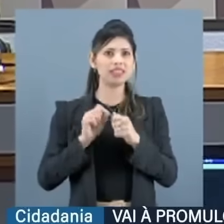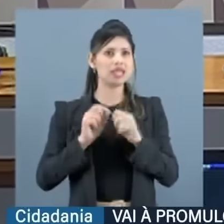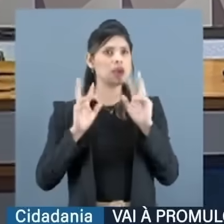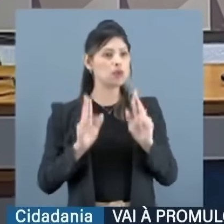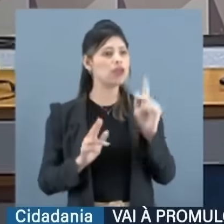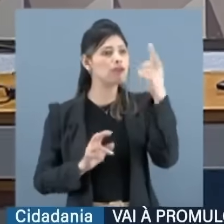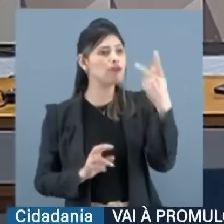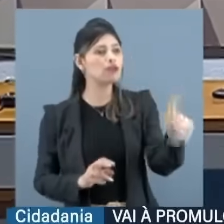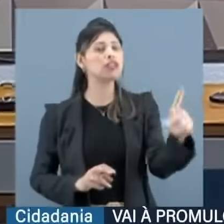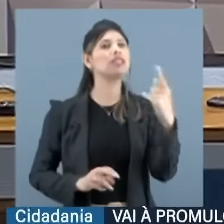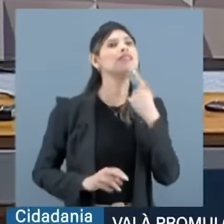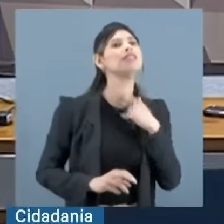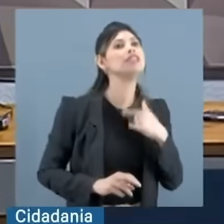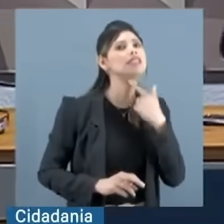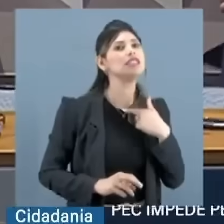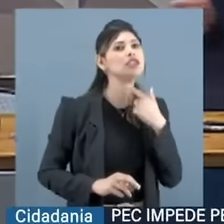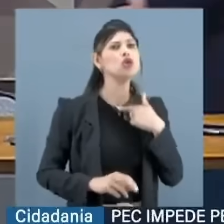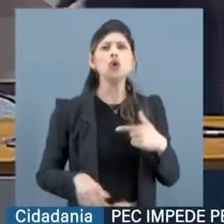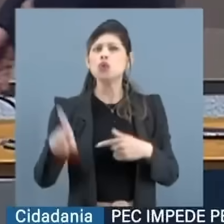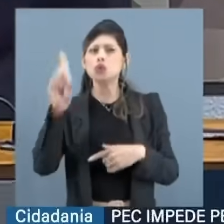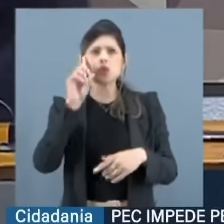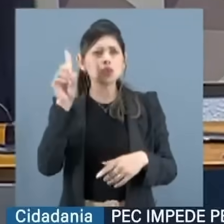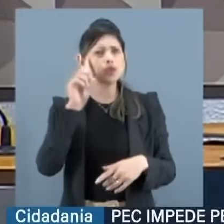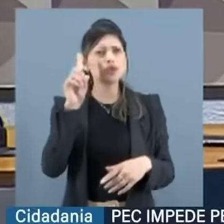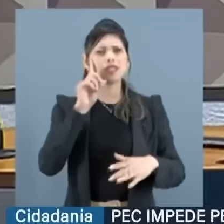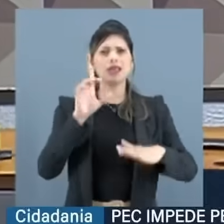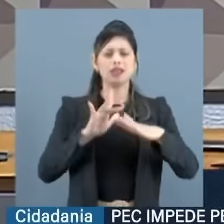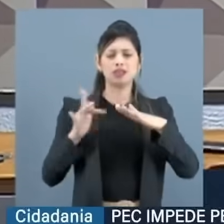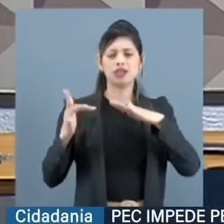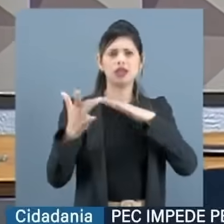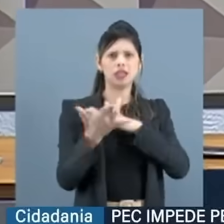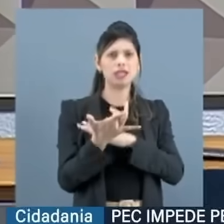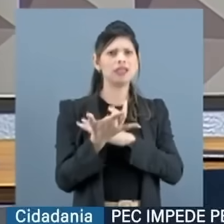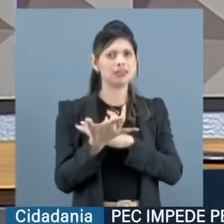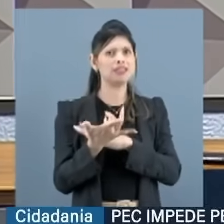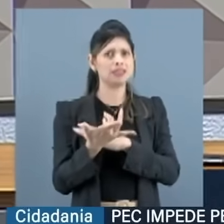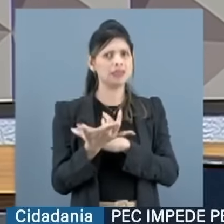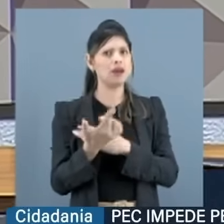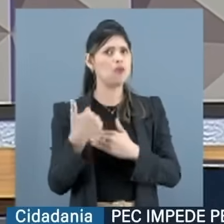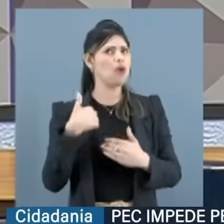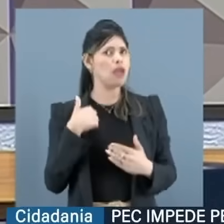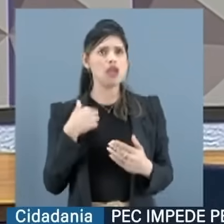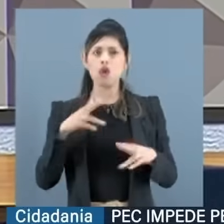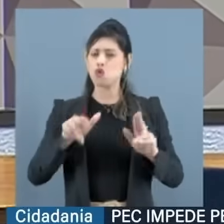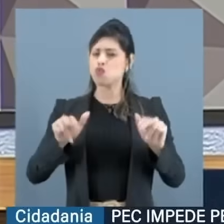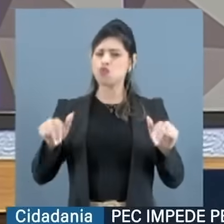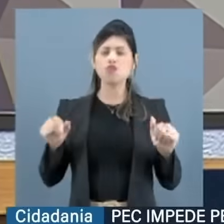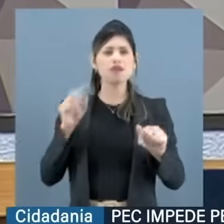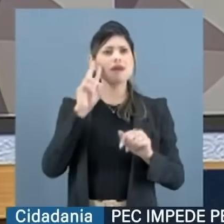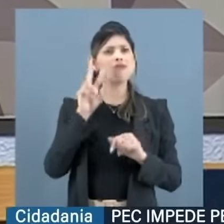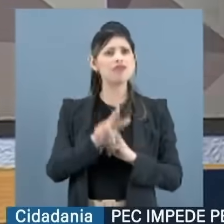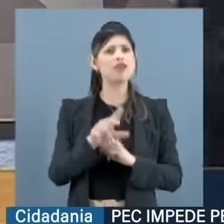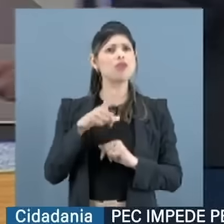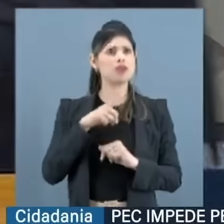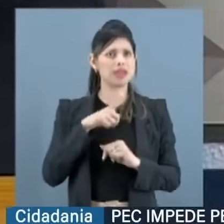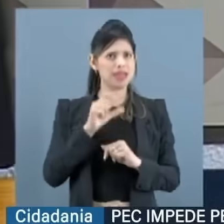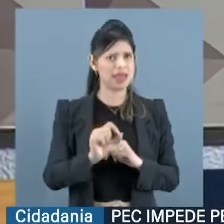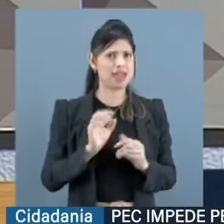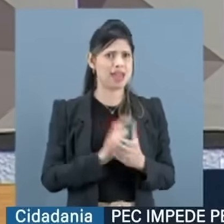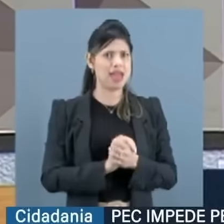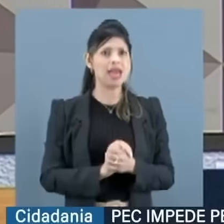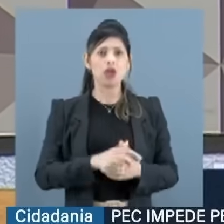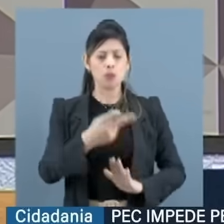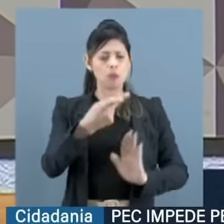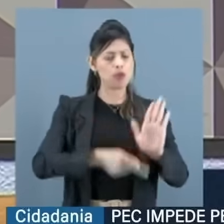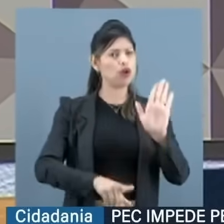alguém para que eu destitua a relatora. Eu nunca vi nem relator de projeto de lei em comissão ser destituído. Nunca.